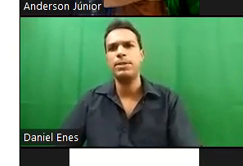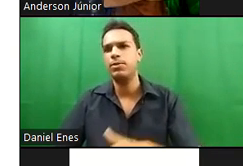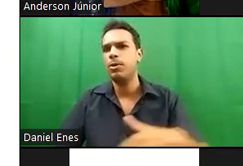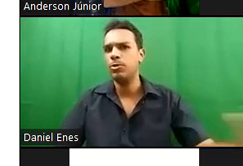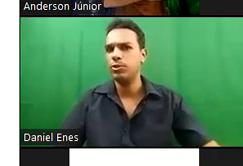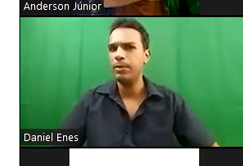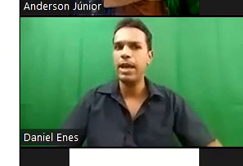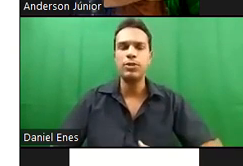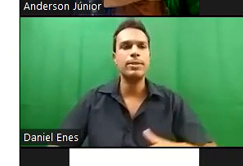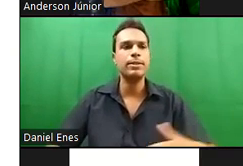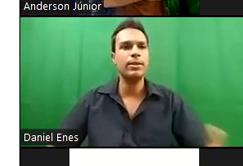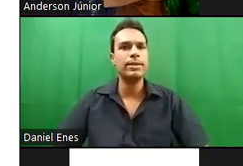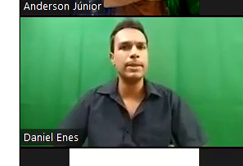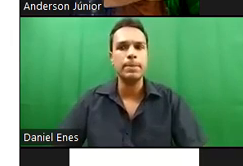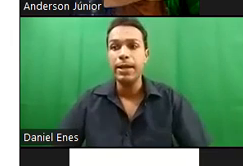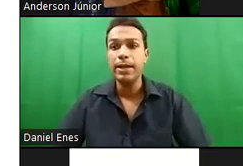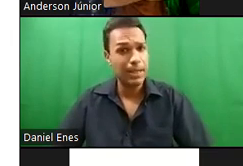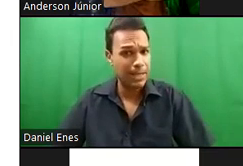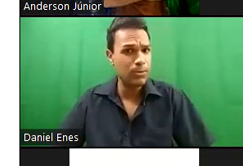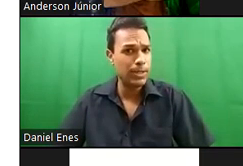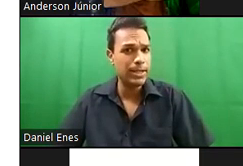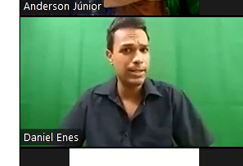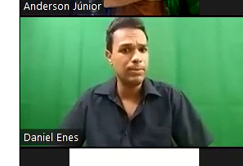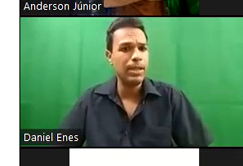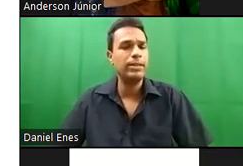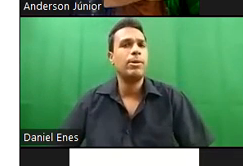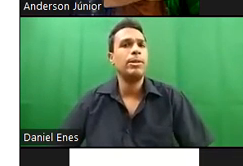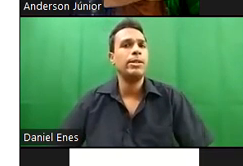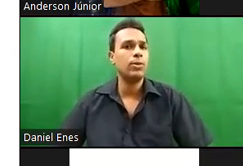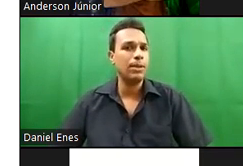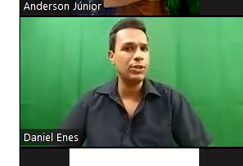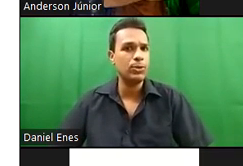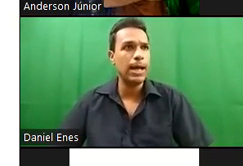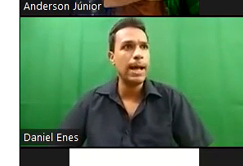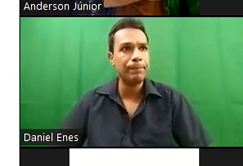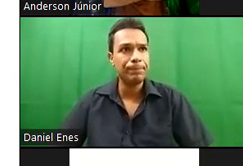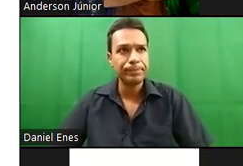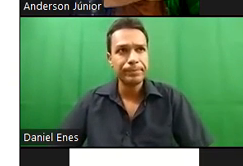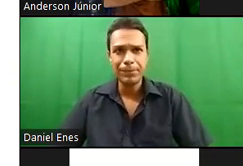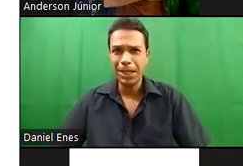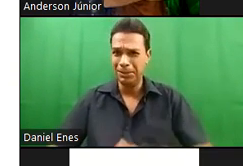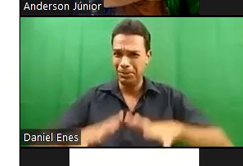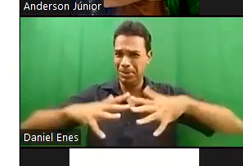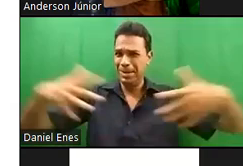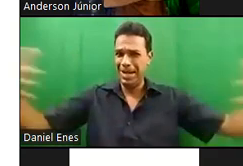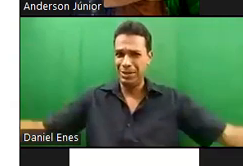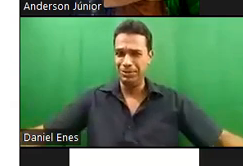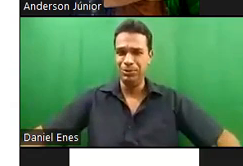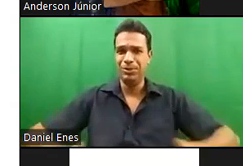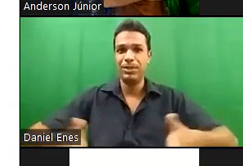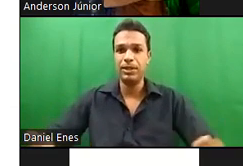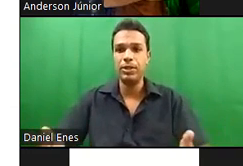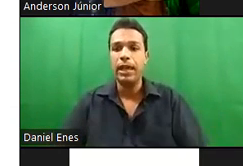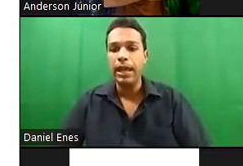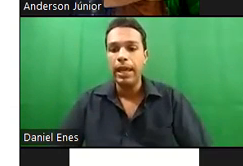professores, psicólogos, médicos. Então, assim, já trabalhei com criança também, dando aula em escola particular. Então, tem uma bagagem